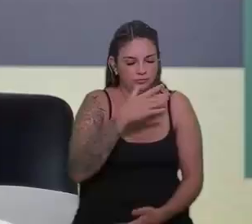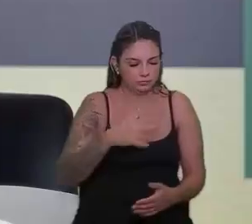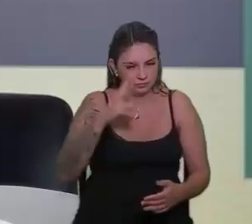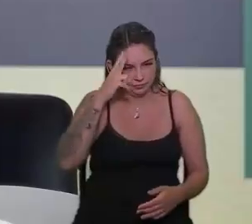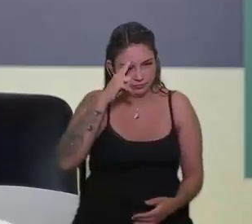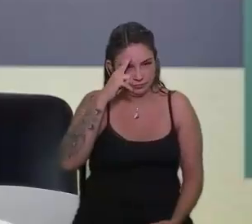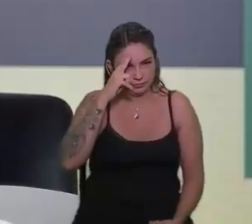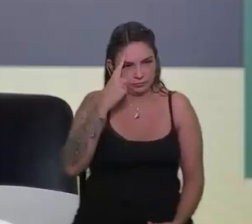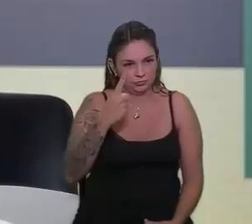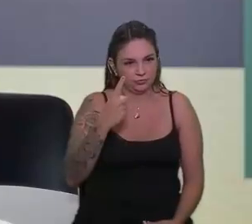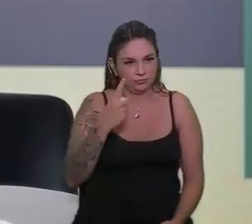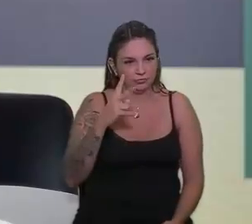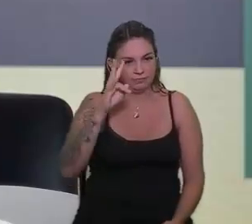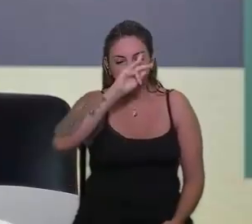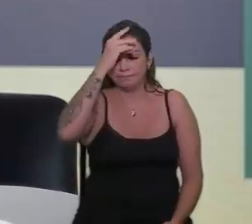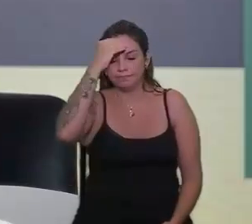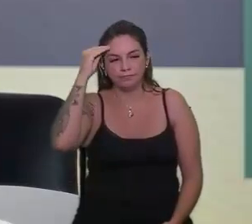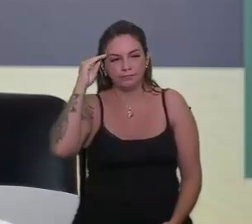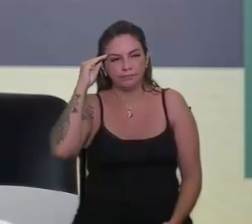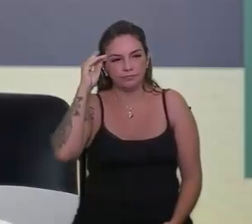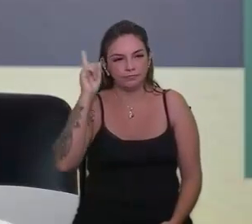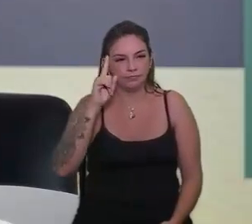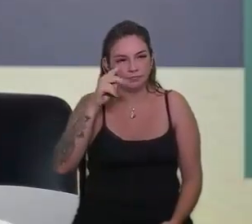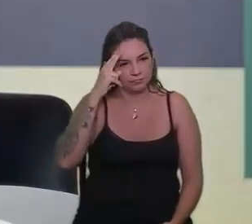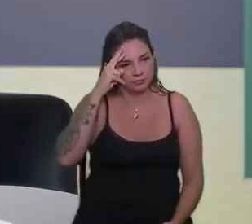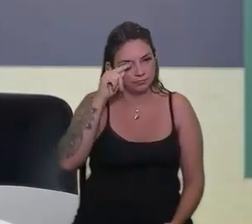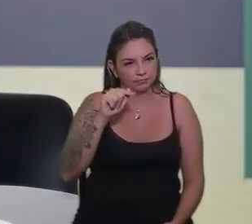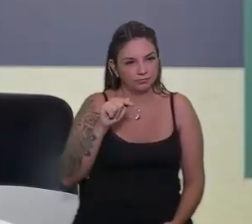história se torne uma vaga lembrança, nem que essa